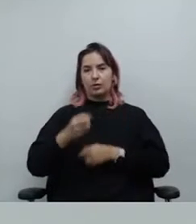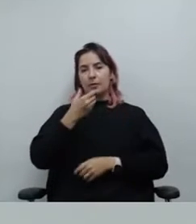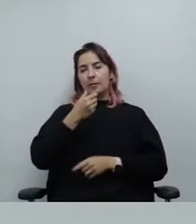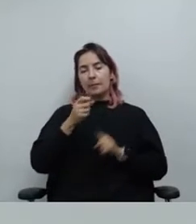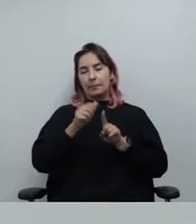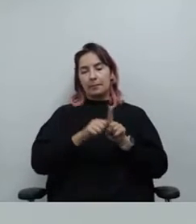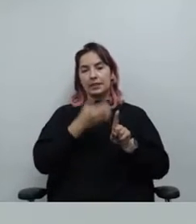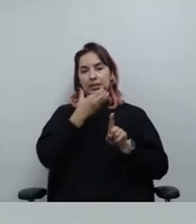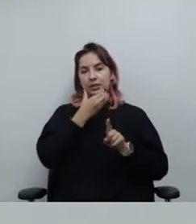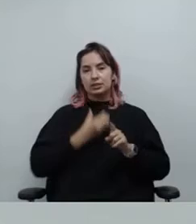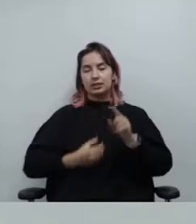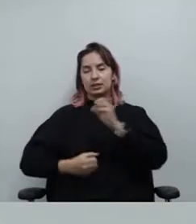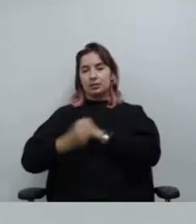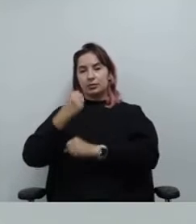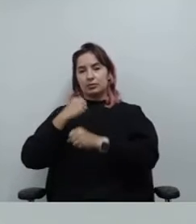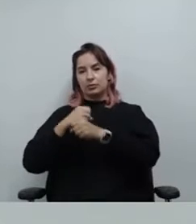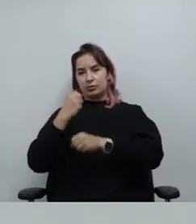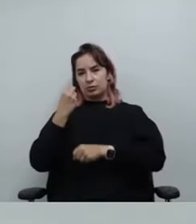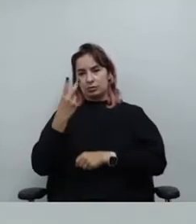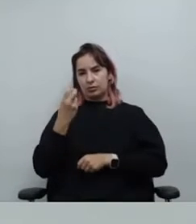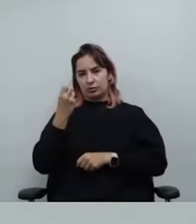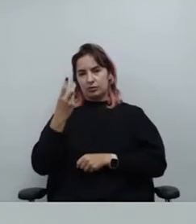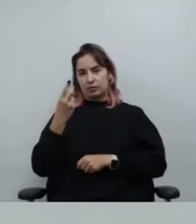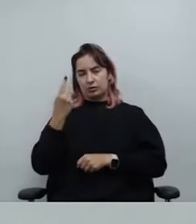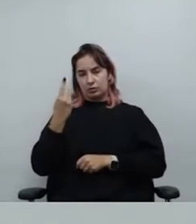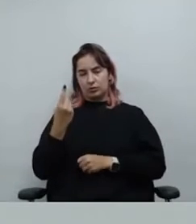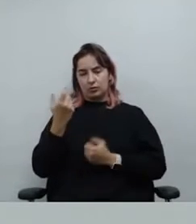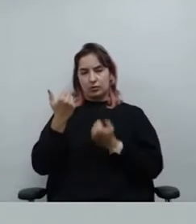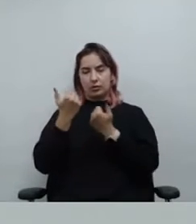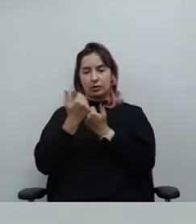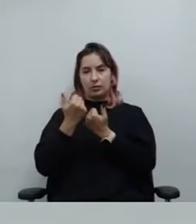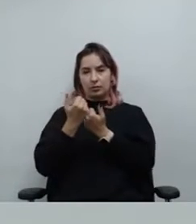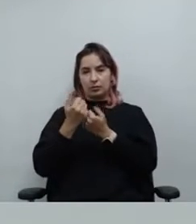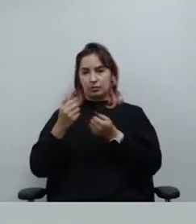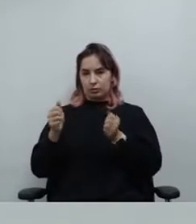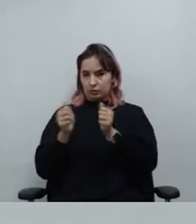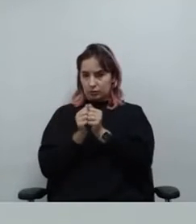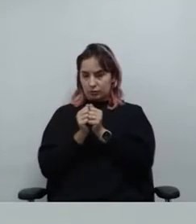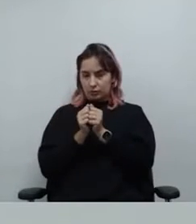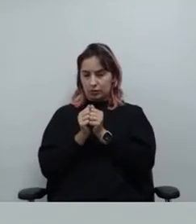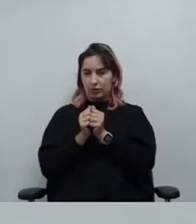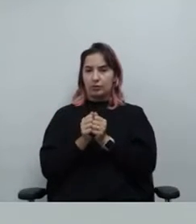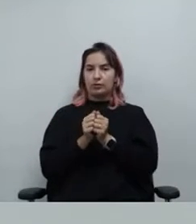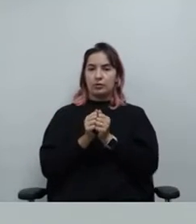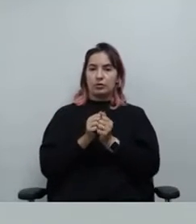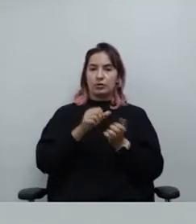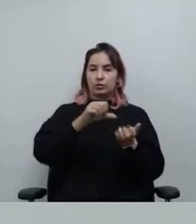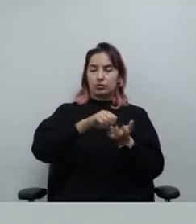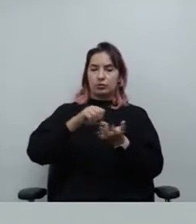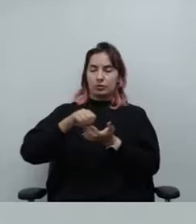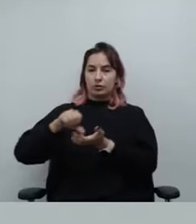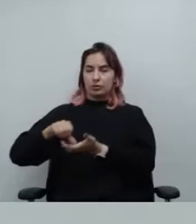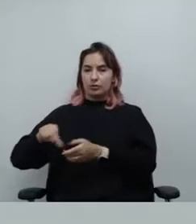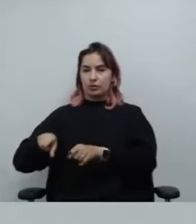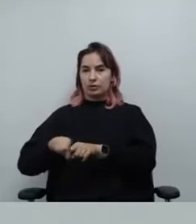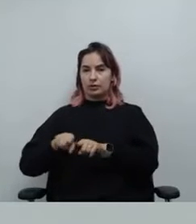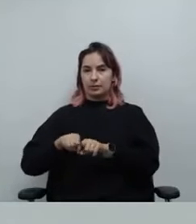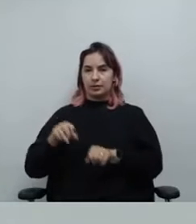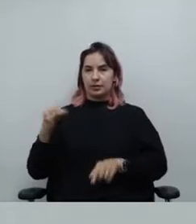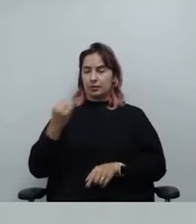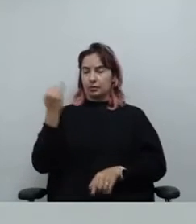2021, apresentou uma nota pública apoiando a cisão do núcleo e destacando a importância de que haja